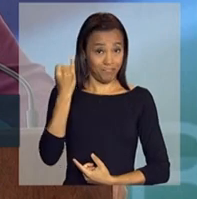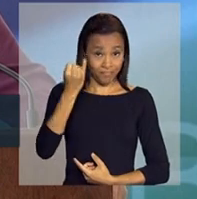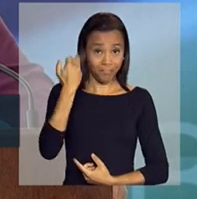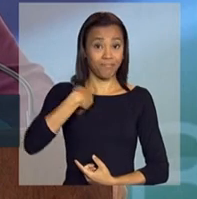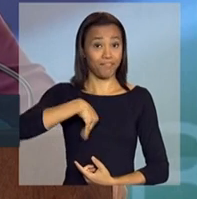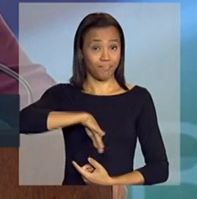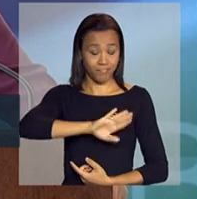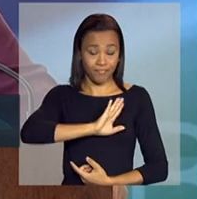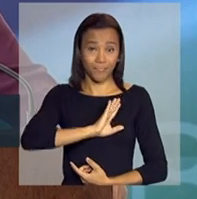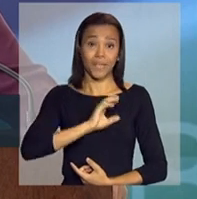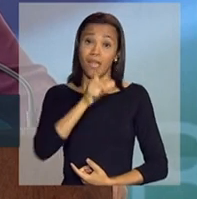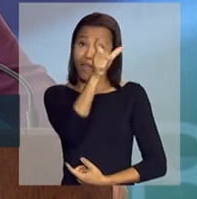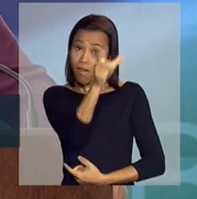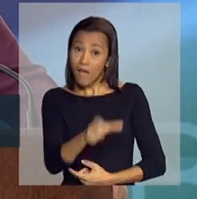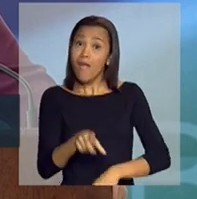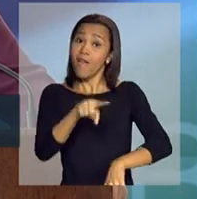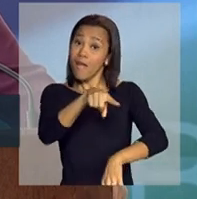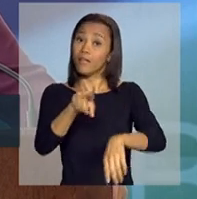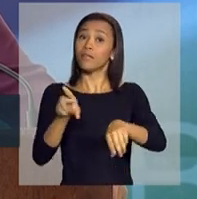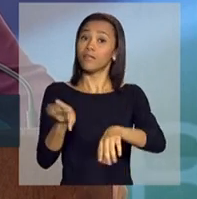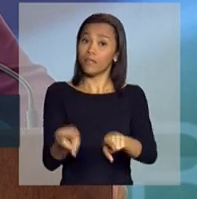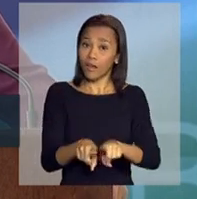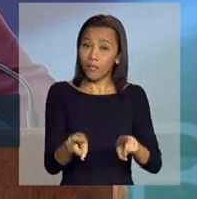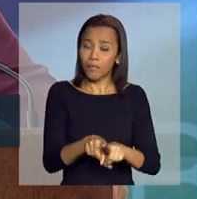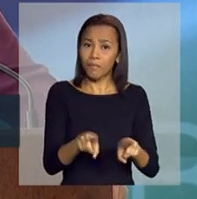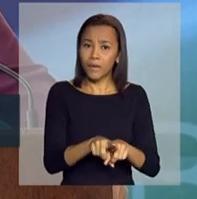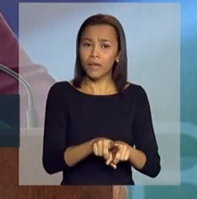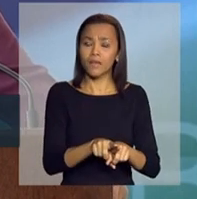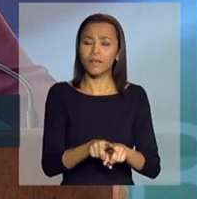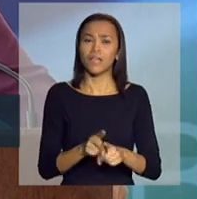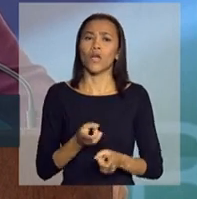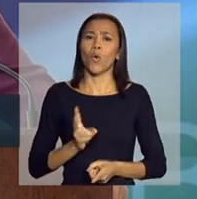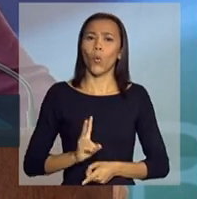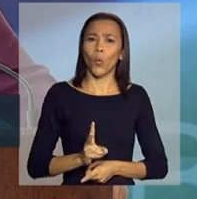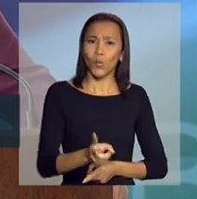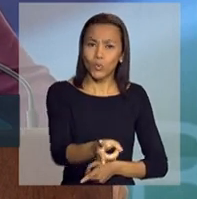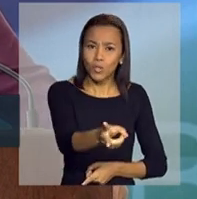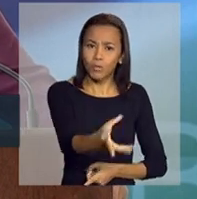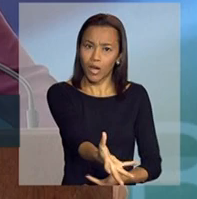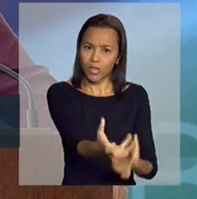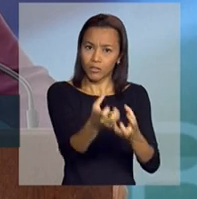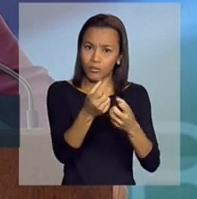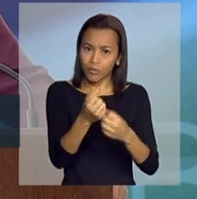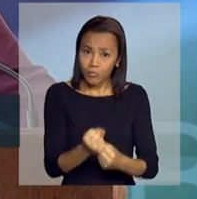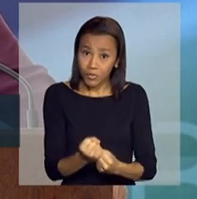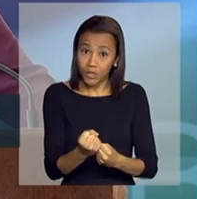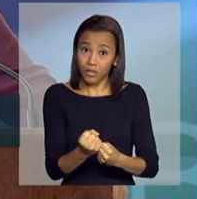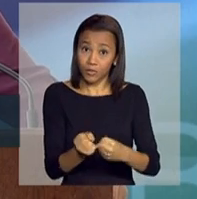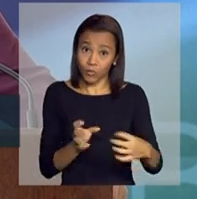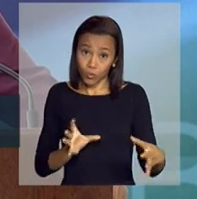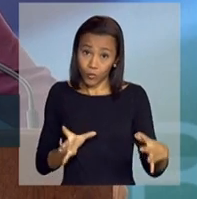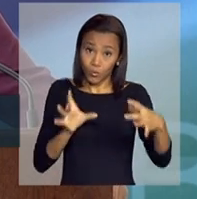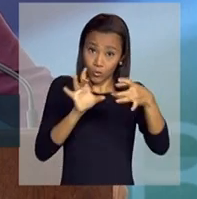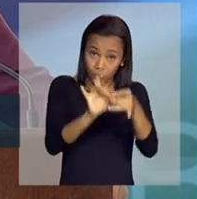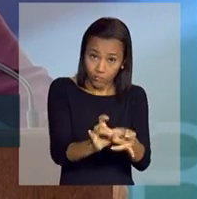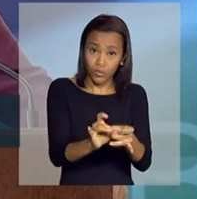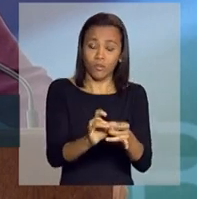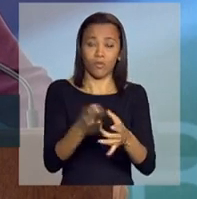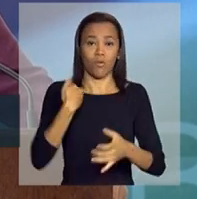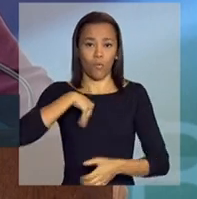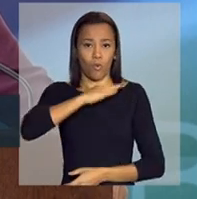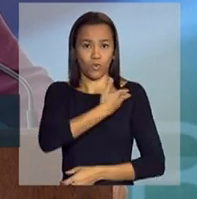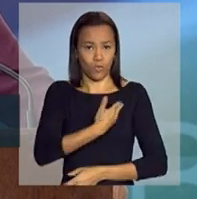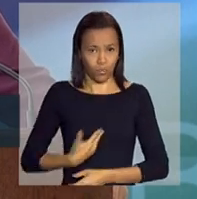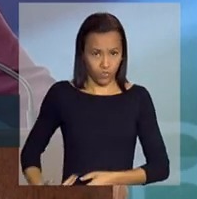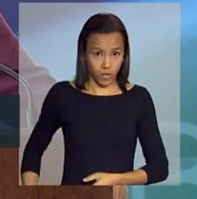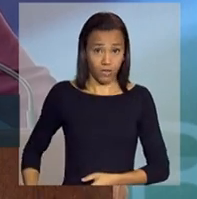Além disso, o César Borges consolida a participação do Partido da República na nossa coalizão de governo, o que